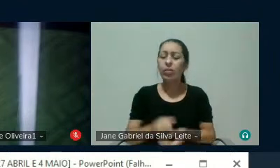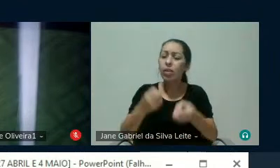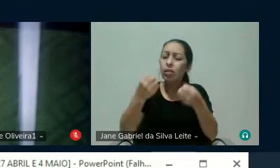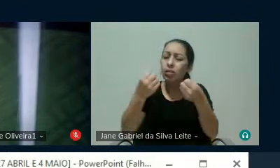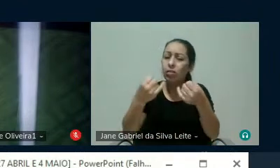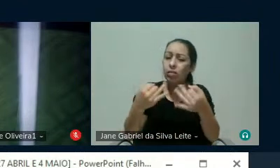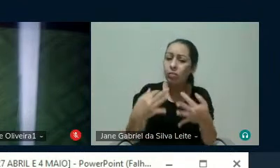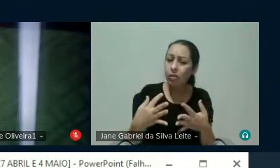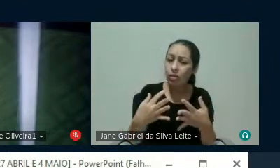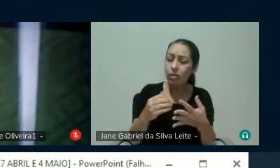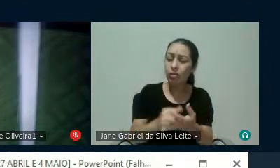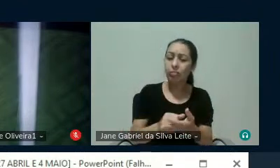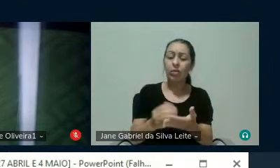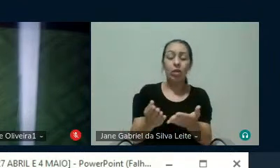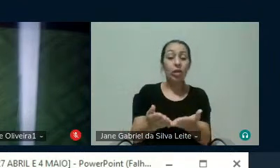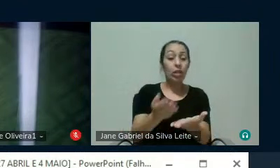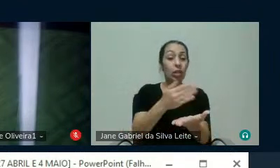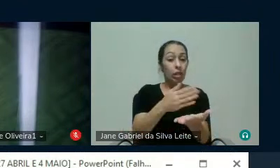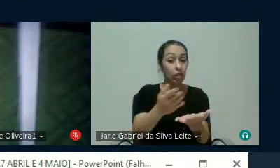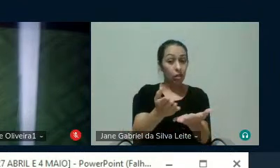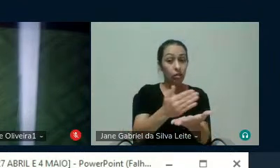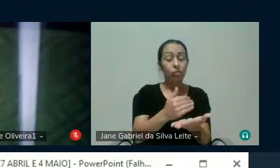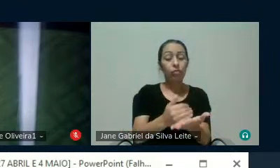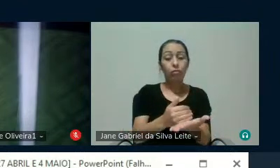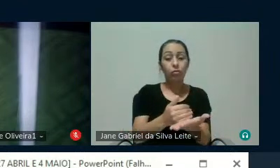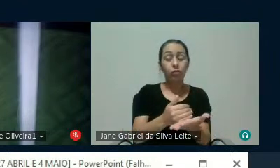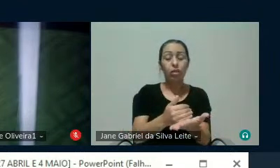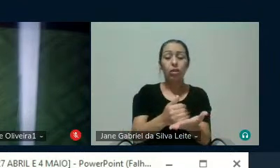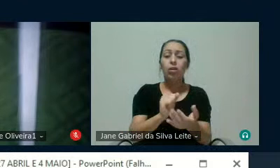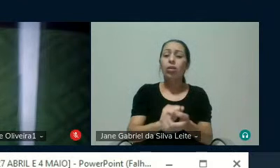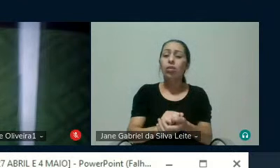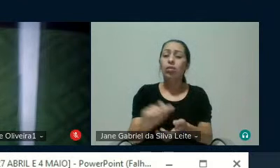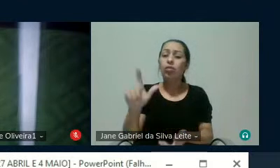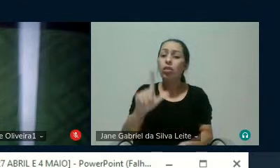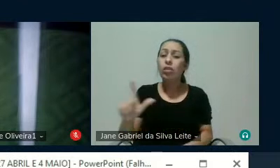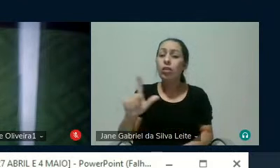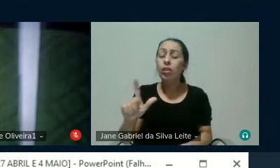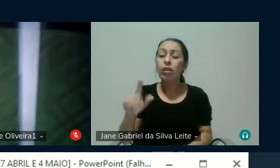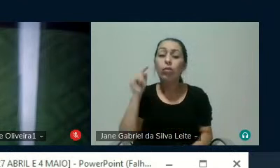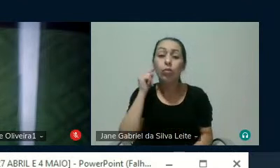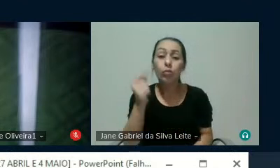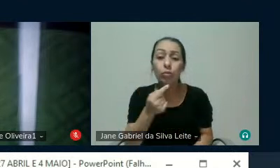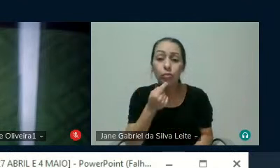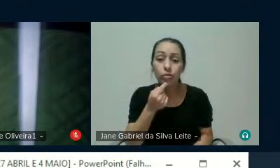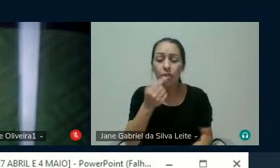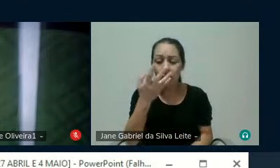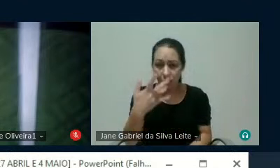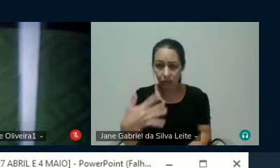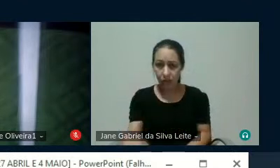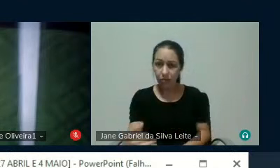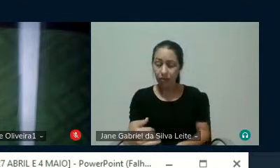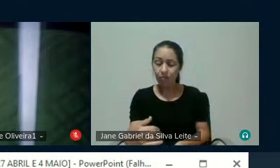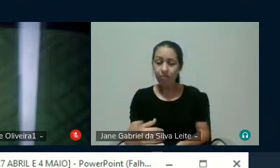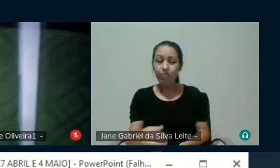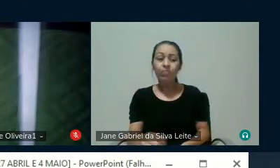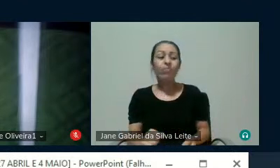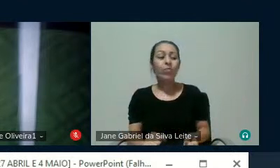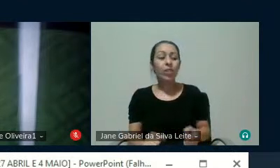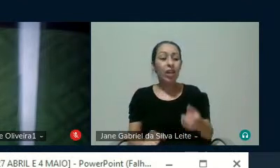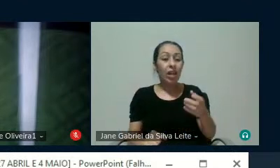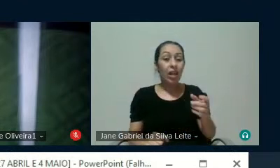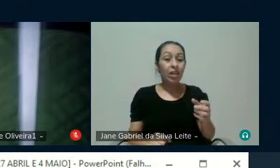de literatura surda infantil estão atraindo bastante o interesse de crianças ouvintes.